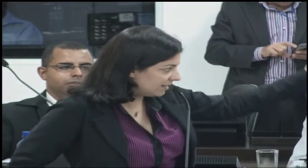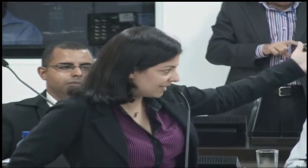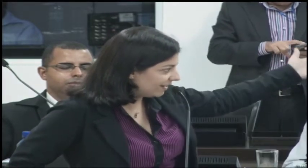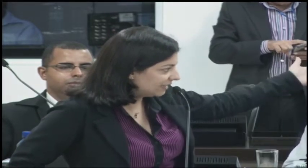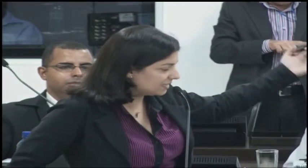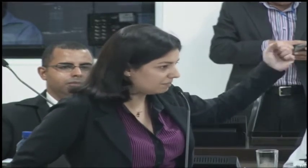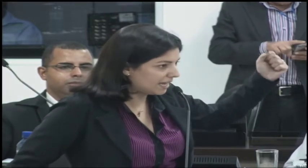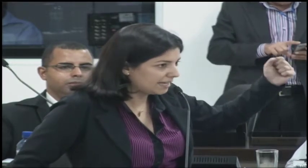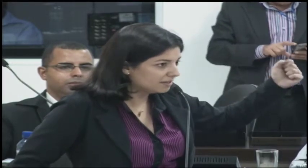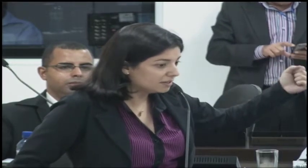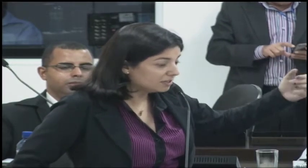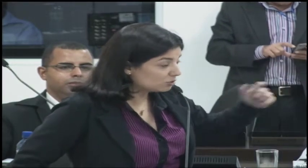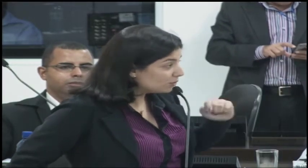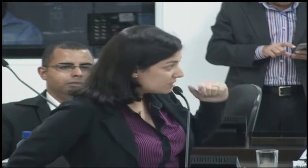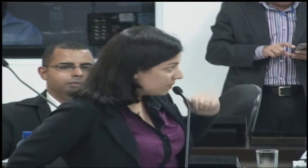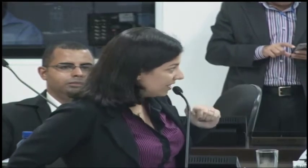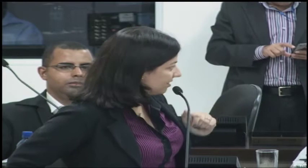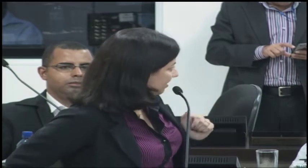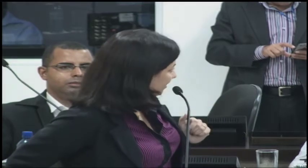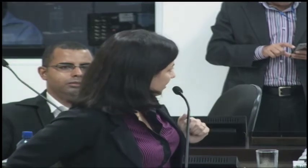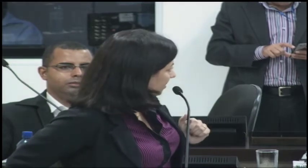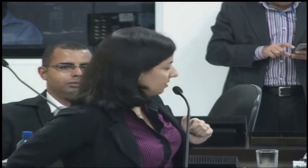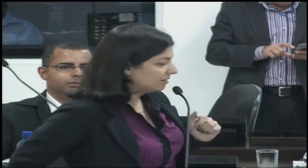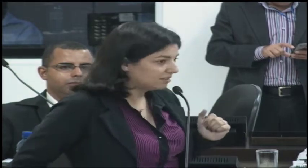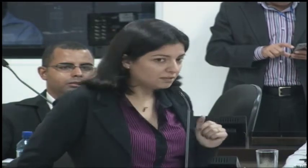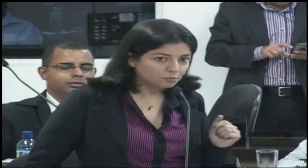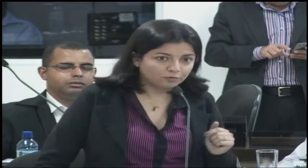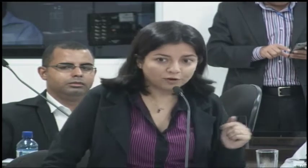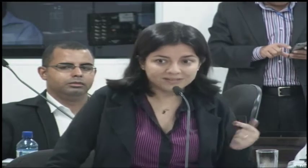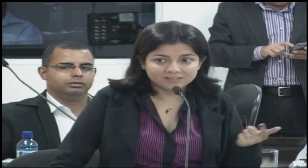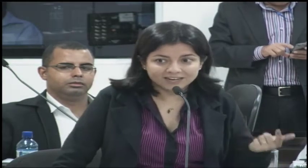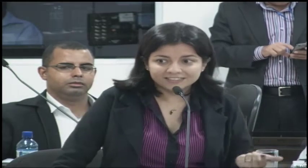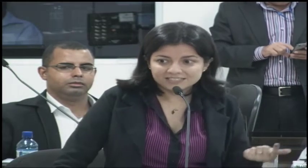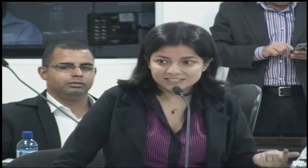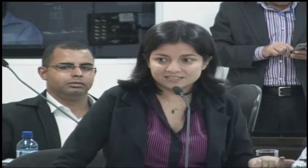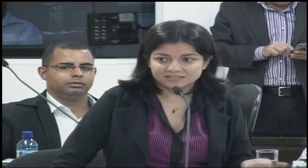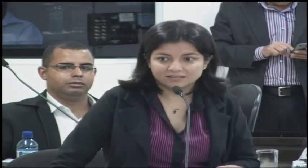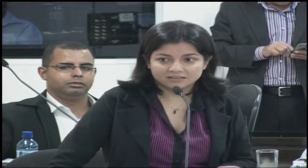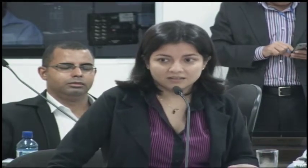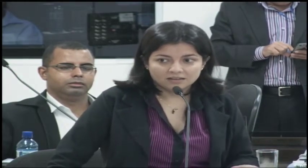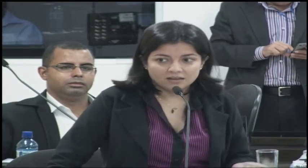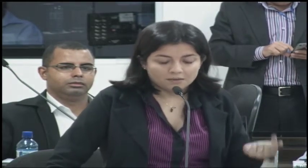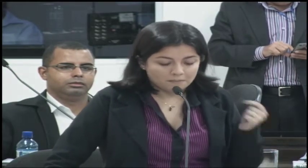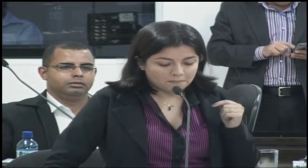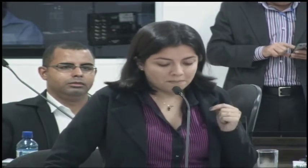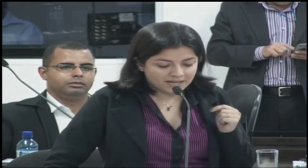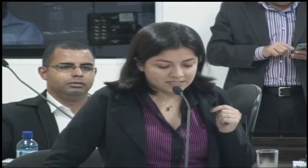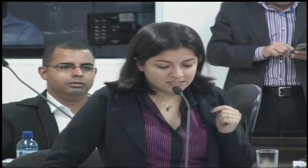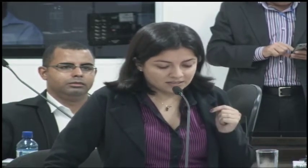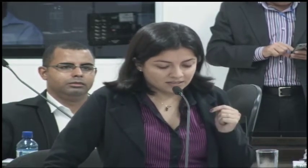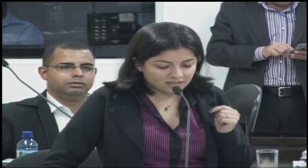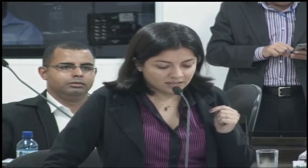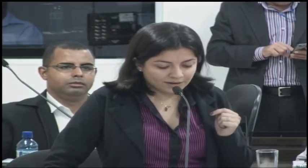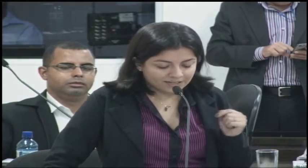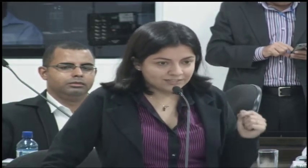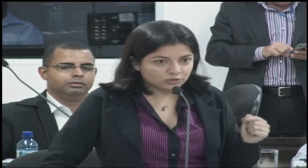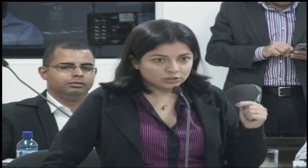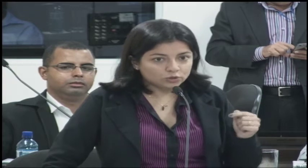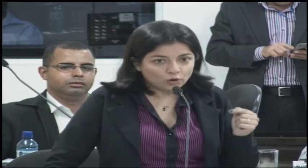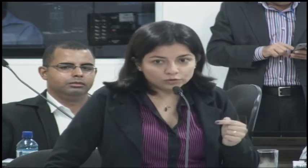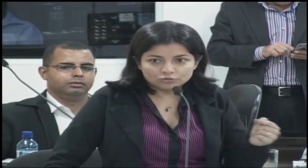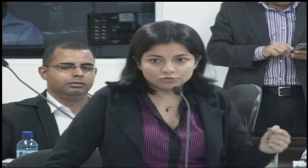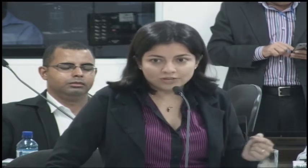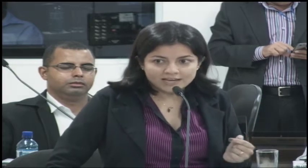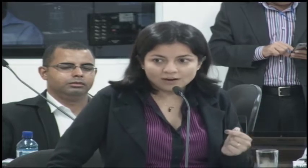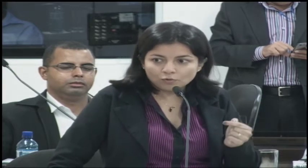pereira estava na assembléia e sou espírita informação kardecista mas eu acredito que